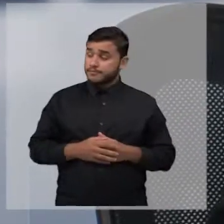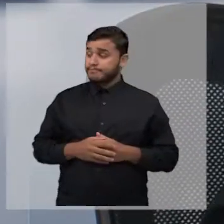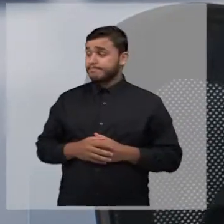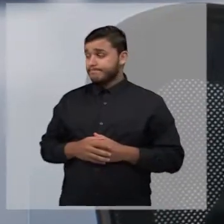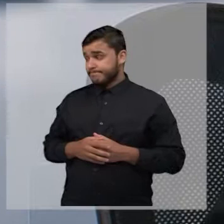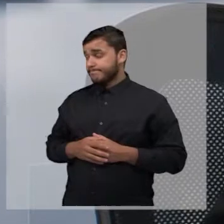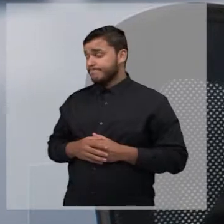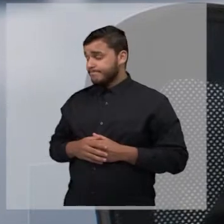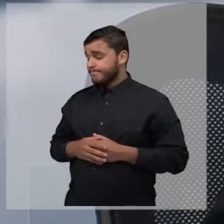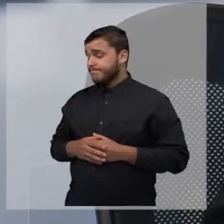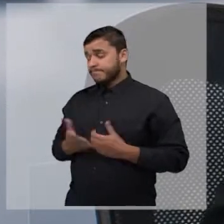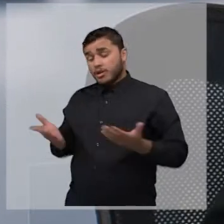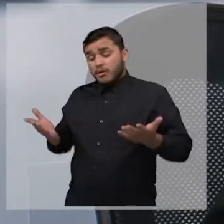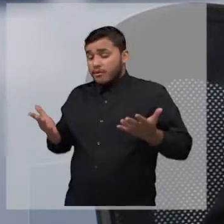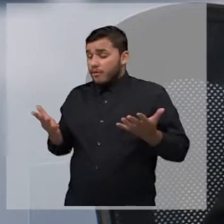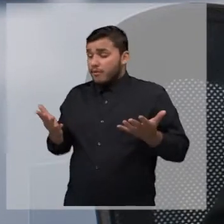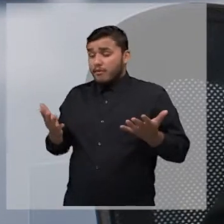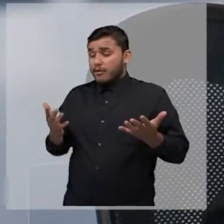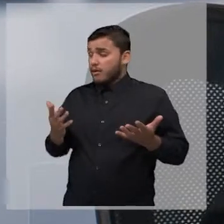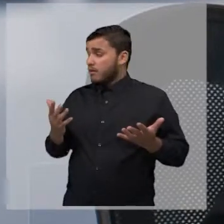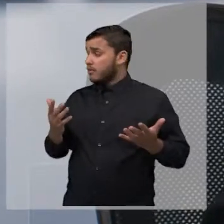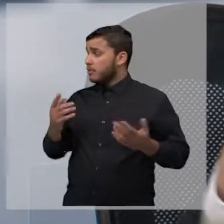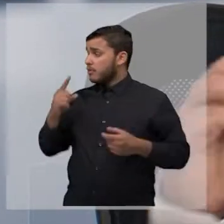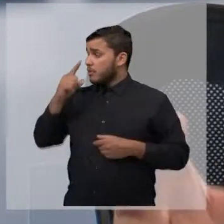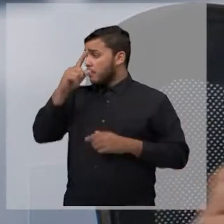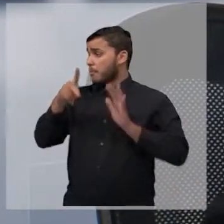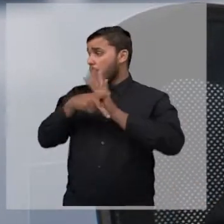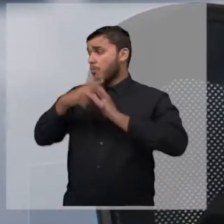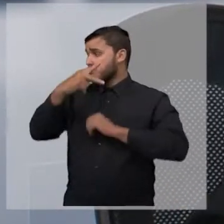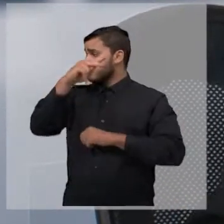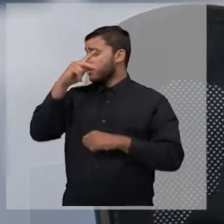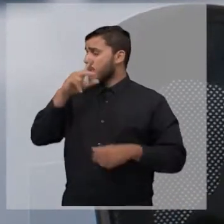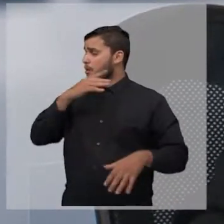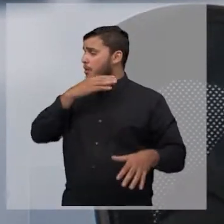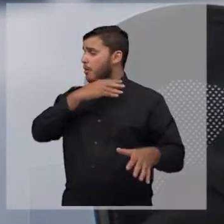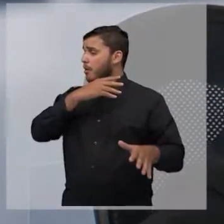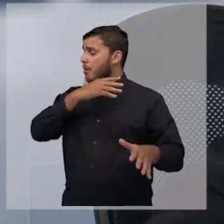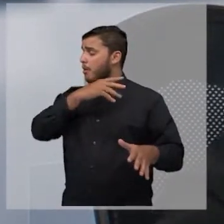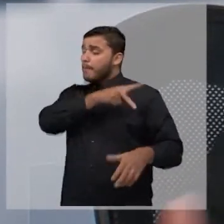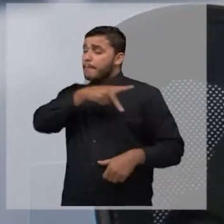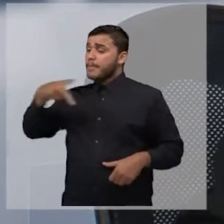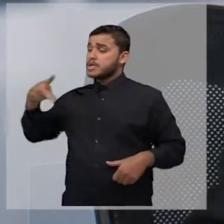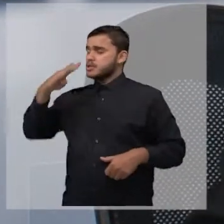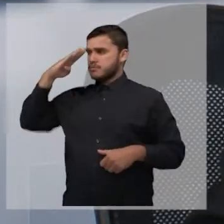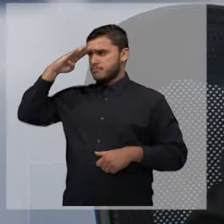Bolsonaro, ele surge a partir do momento de certas discussões, principalmente na área de educação.